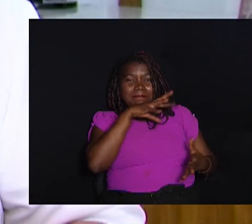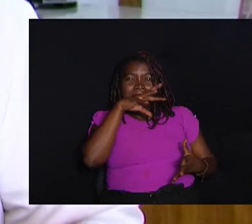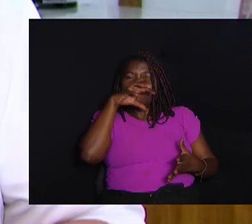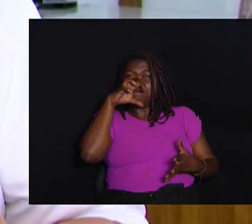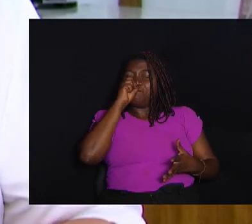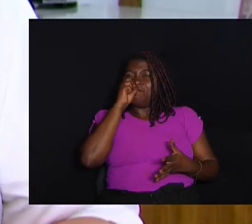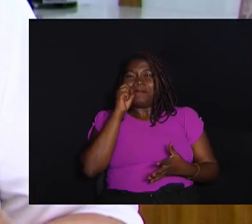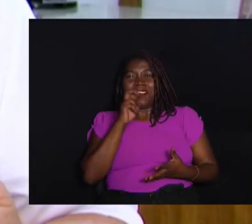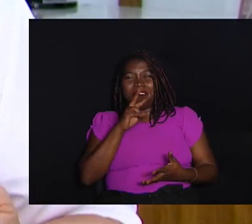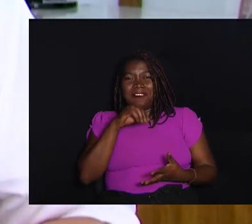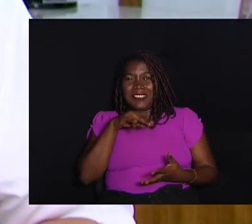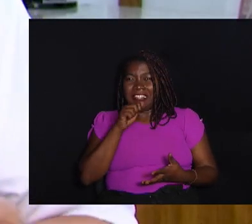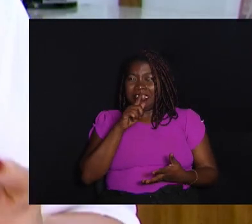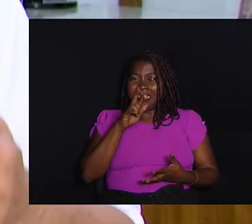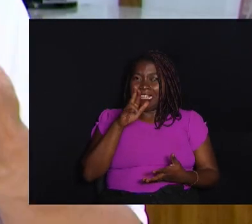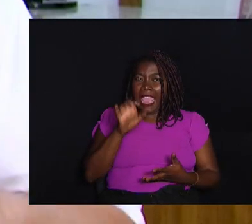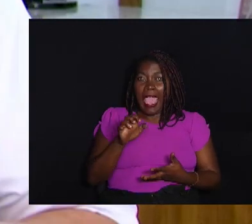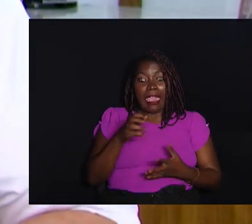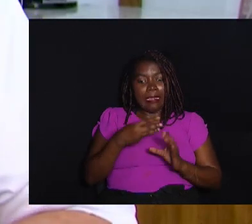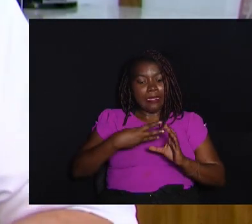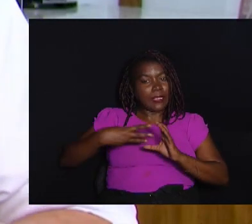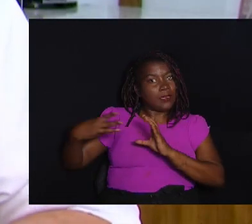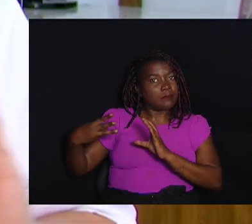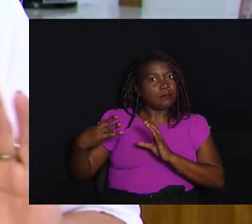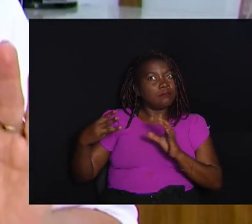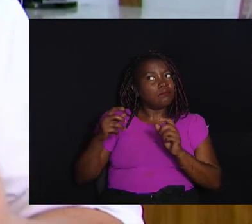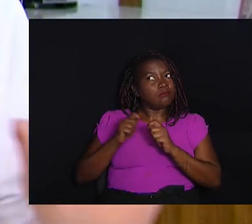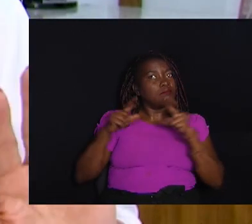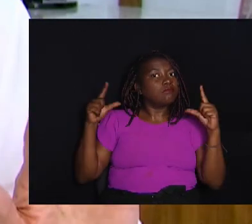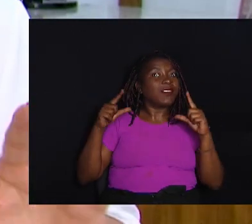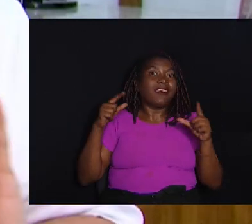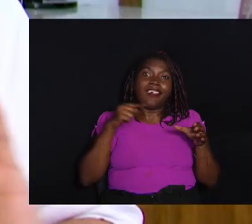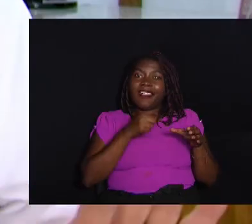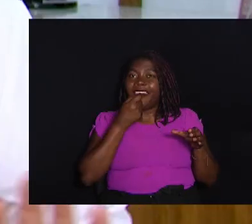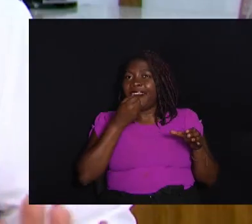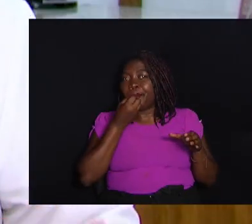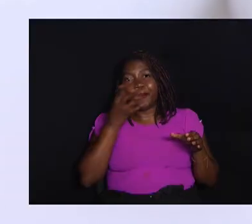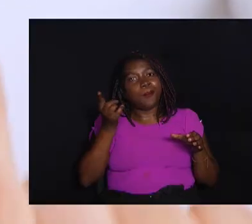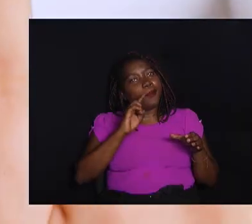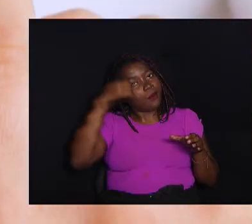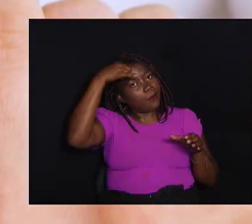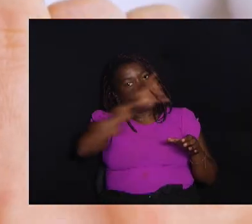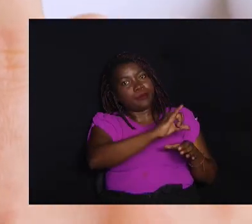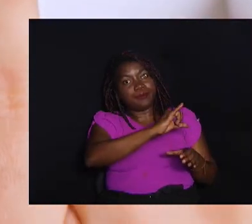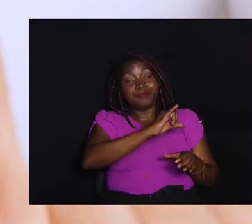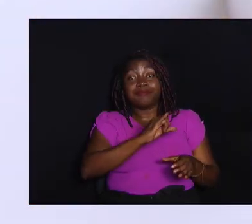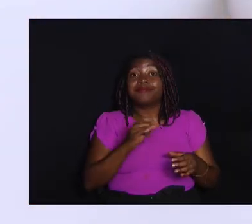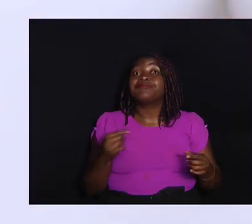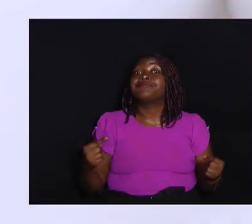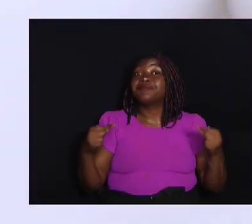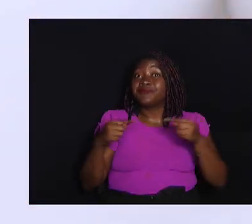de vinagre. Então, são características que nos mostram que o medicamento não está bom, então não tome. Nesse sentido,